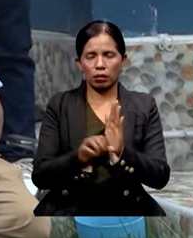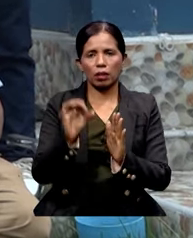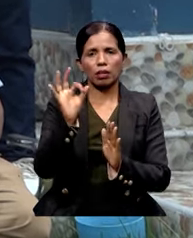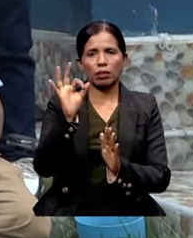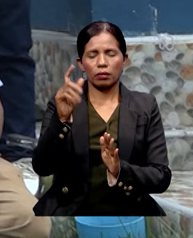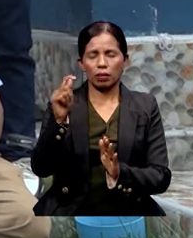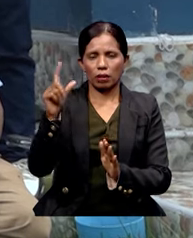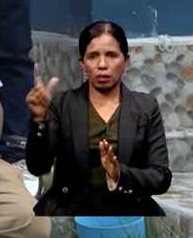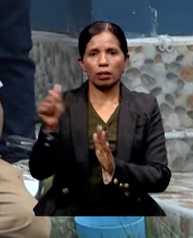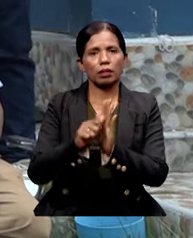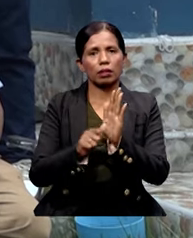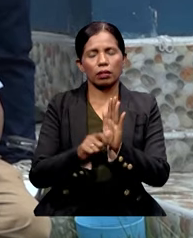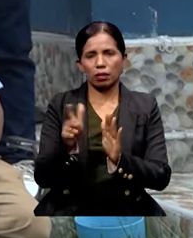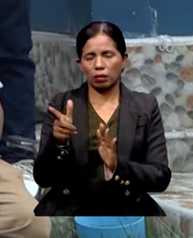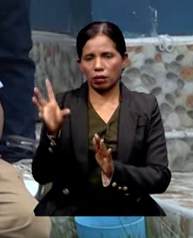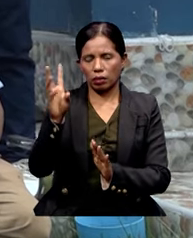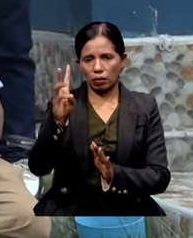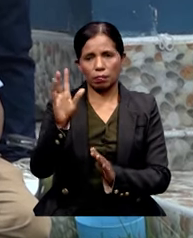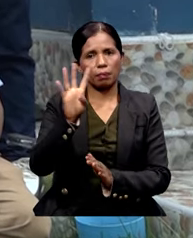26. Hat.